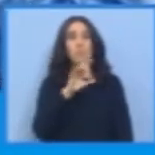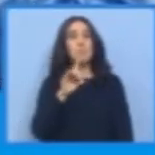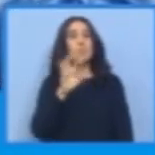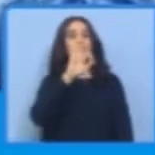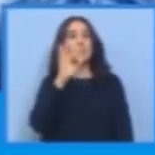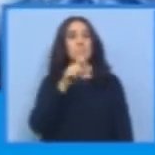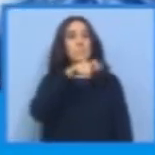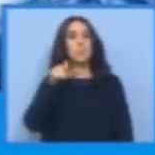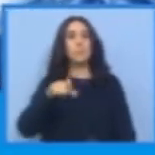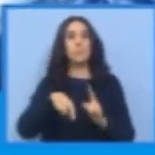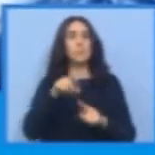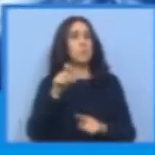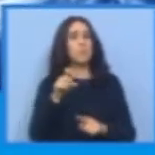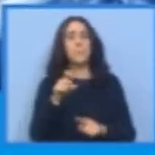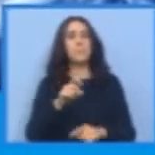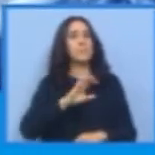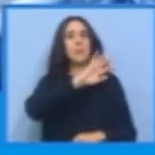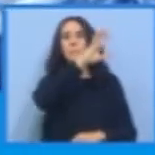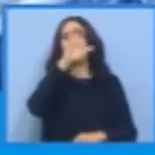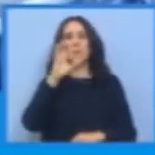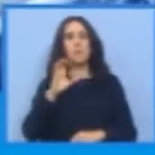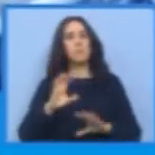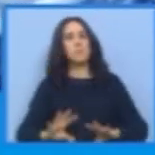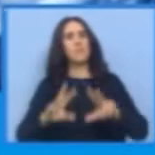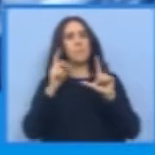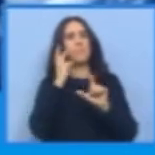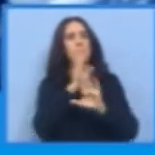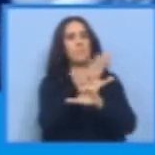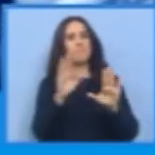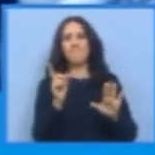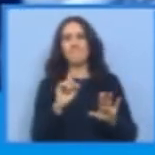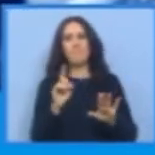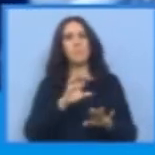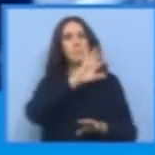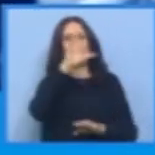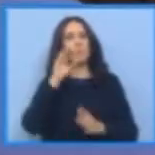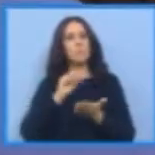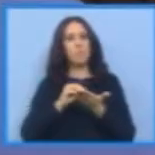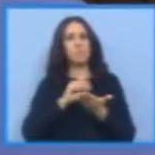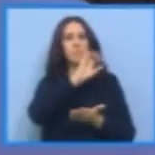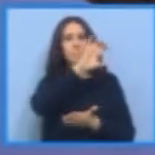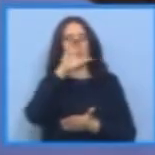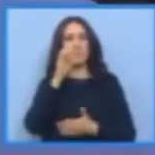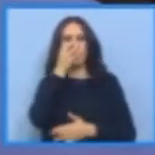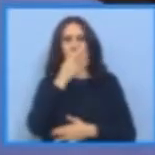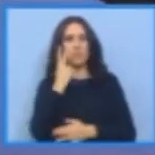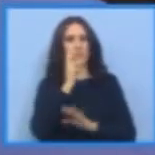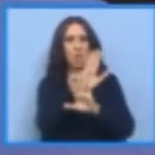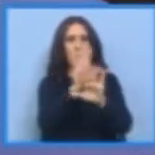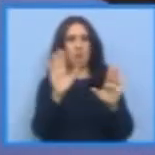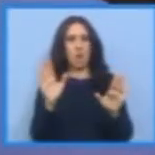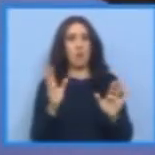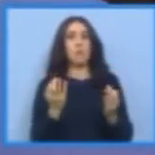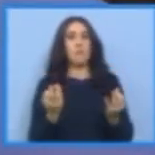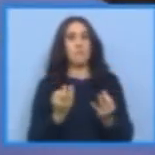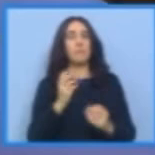refugiados não vivem em países em desenvolvimento, vivem em países pobres, em países frágeis. Por isso também